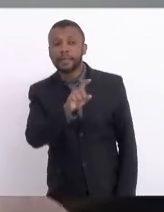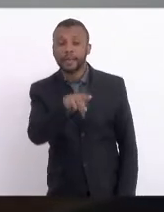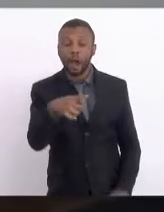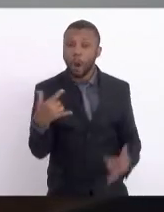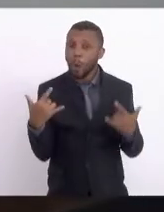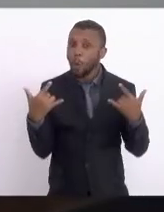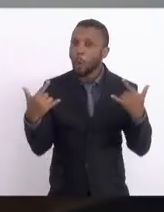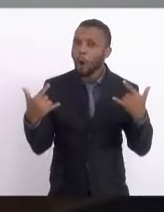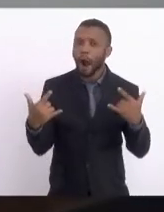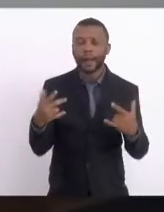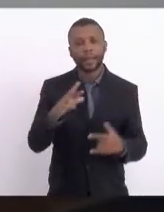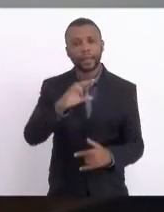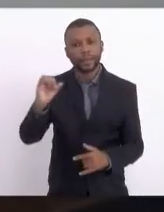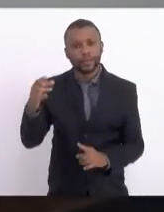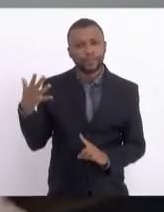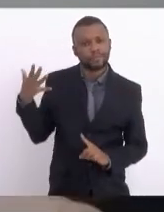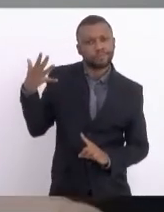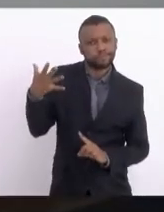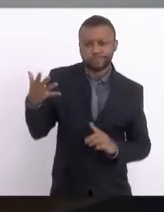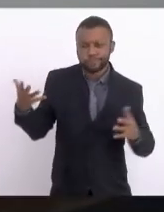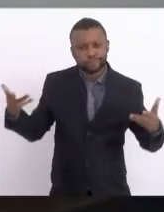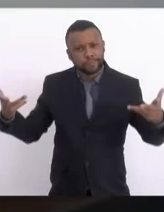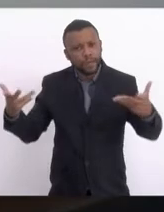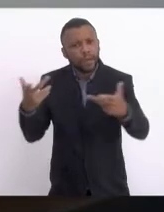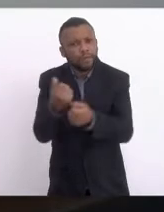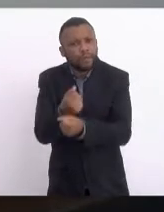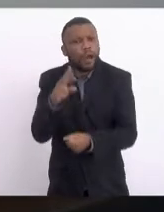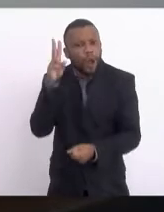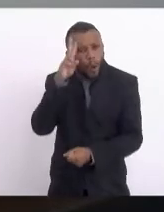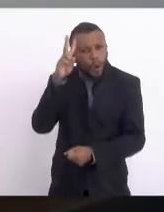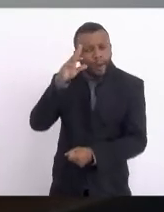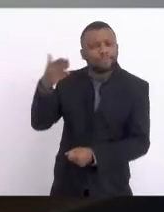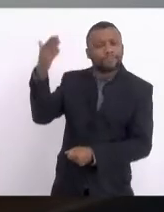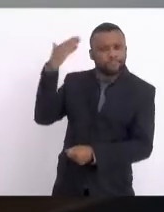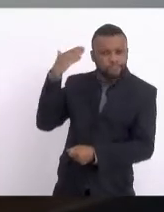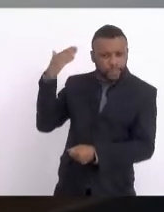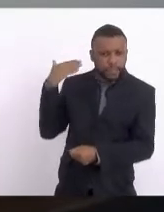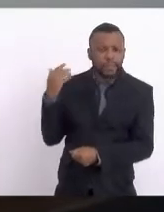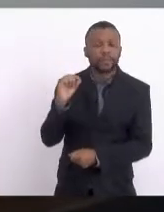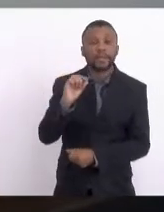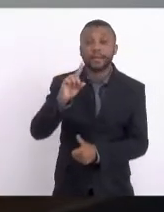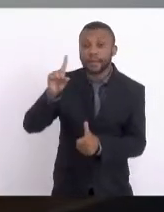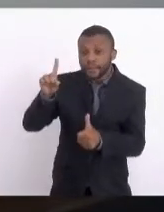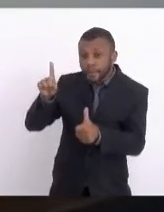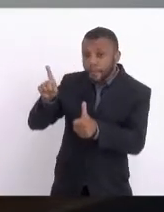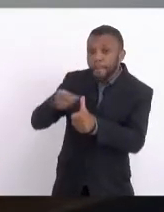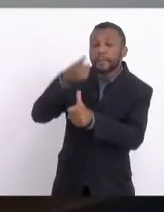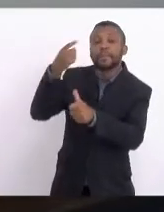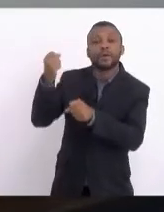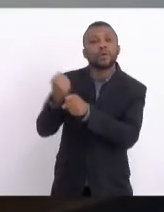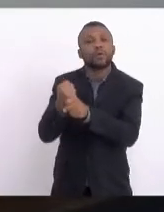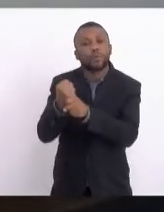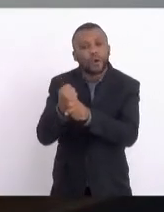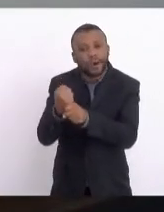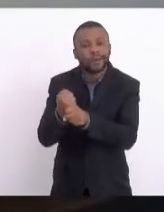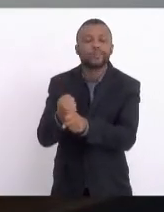in Rio um barato. Eu me lembro, inclusive, Luiz Paulo, da primeira edição, em